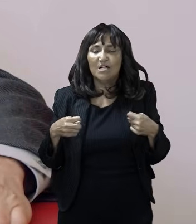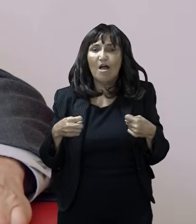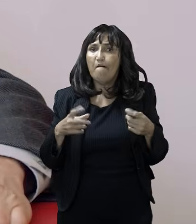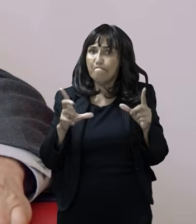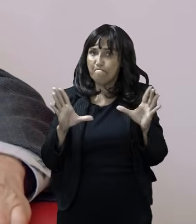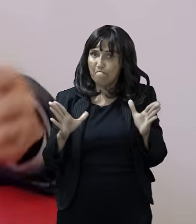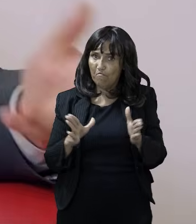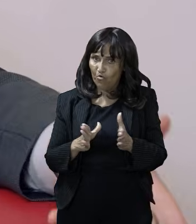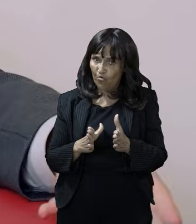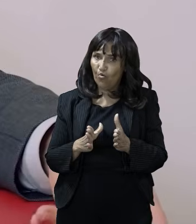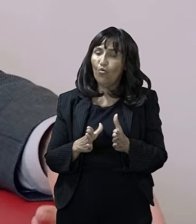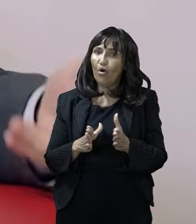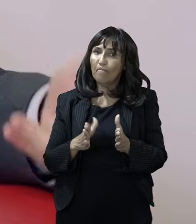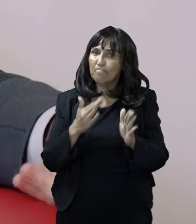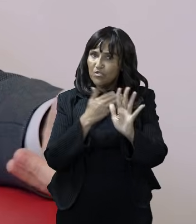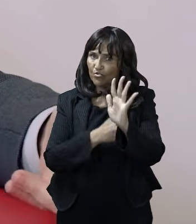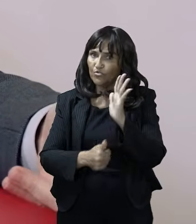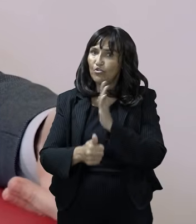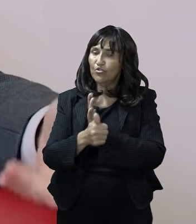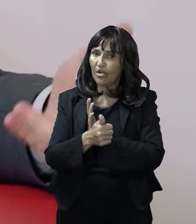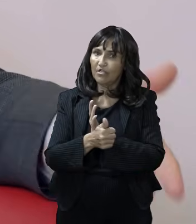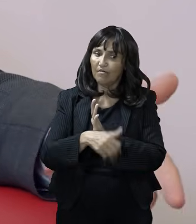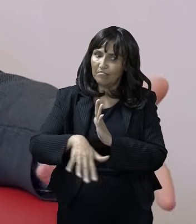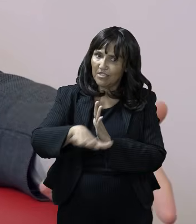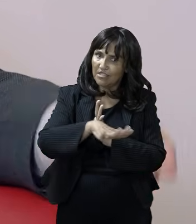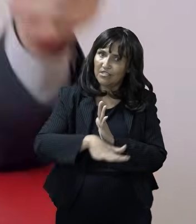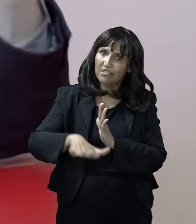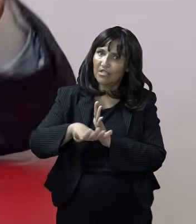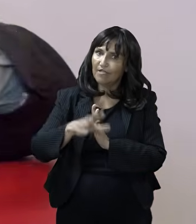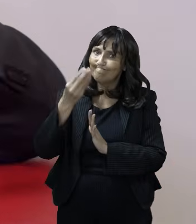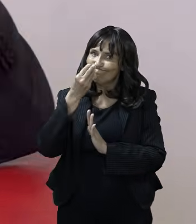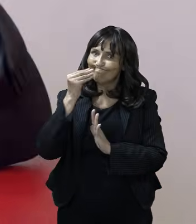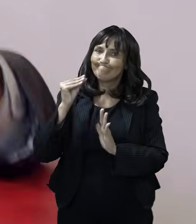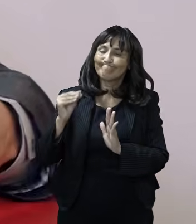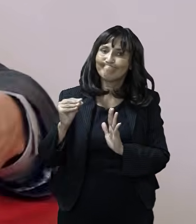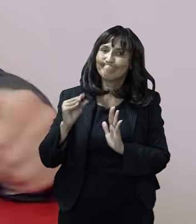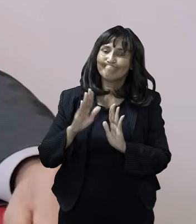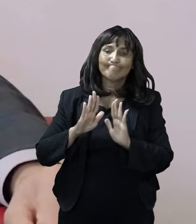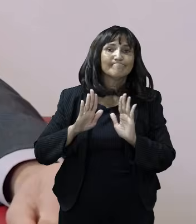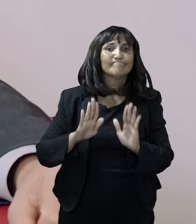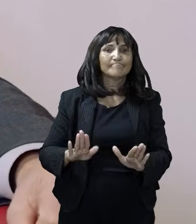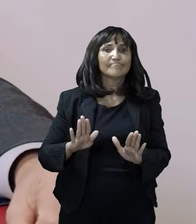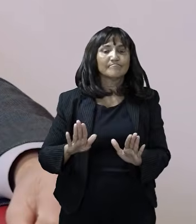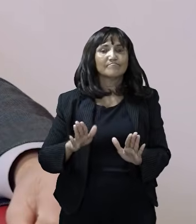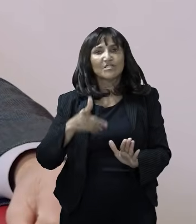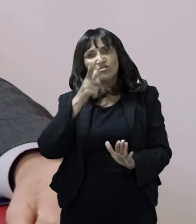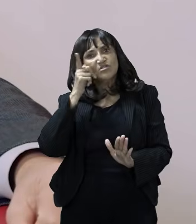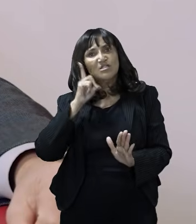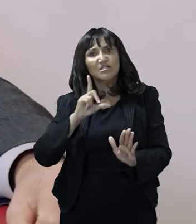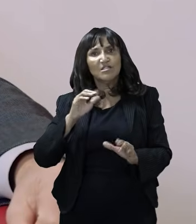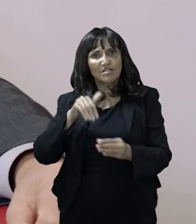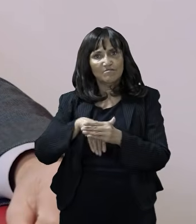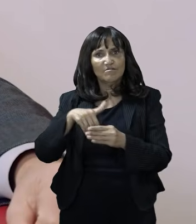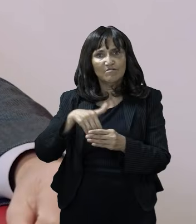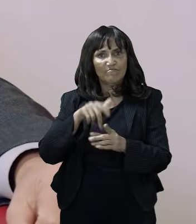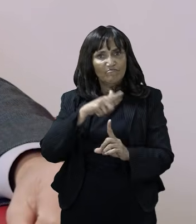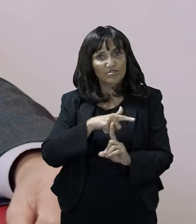suficiente. A prioridade é para esses setores mais vulneráveis, mas para ganhar a eleição não é o suficiente.